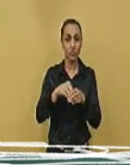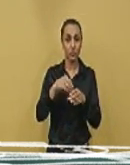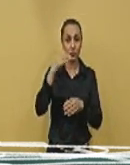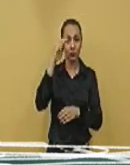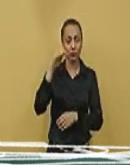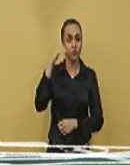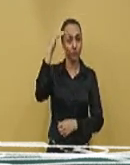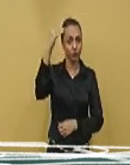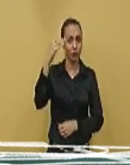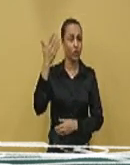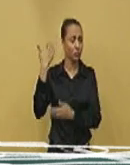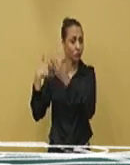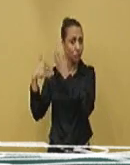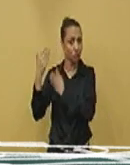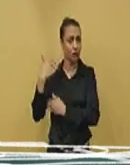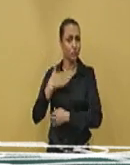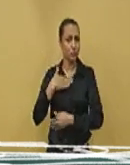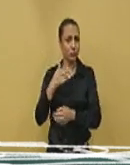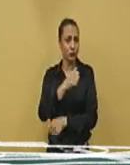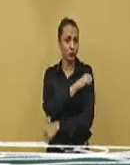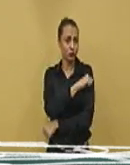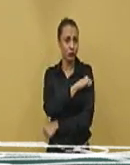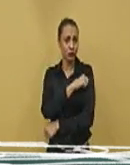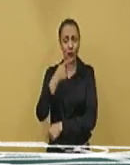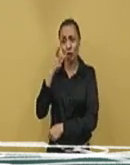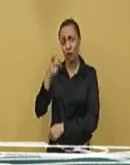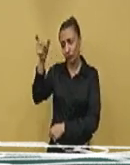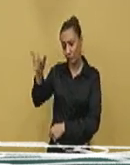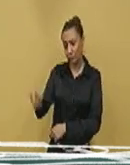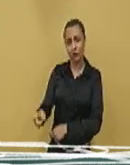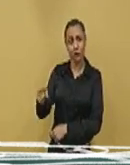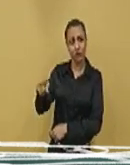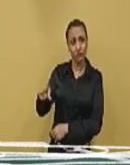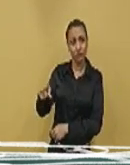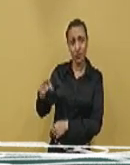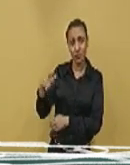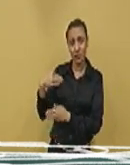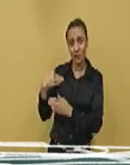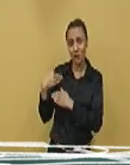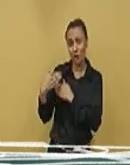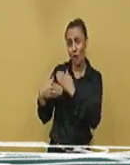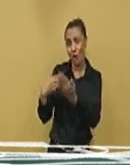na minha época de estudante, a gente chamaria um candidato com esse perfil de carreirista, né?